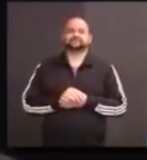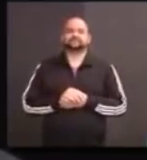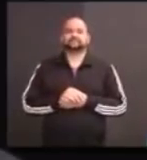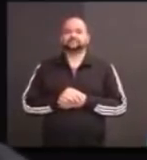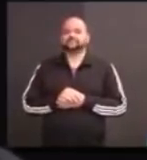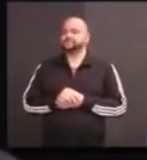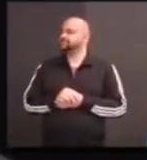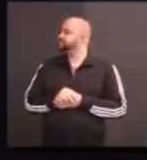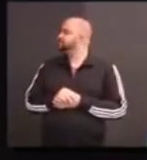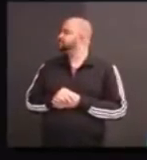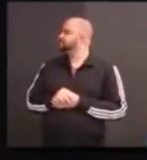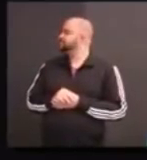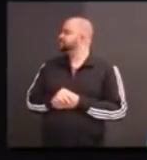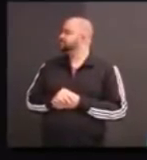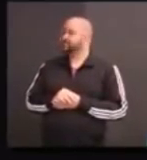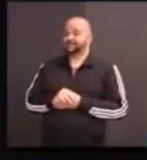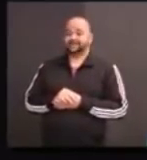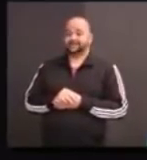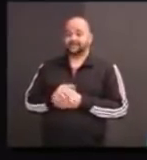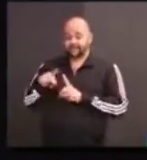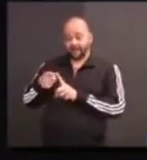Ela estava prenha.